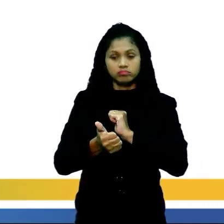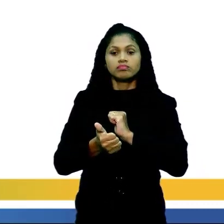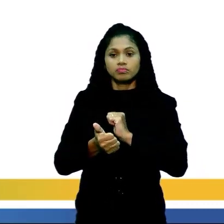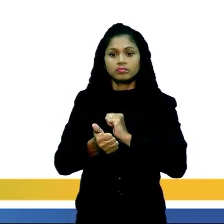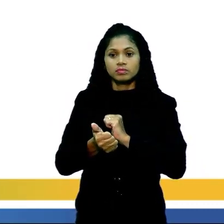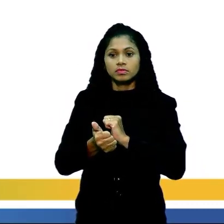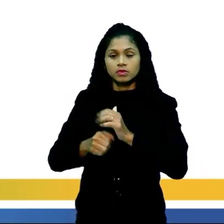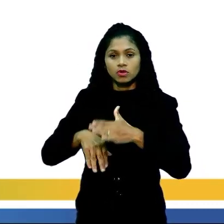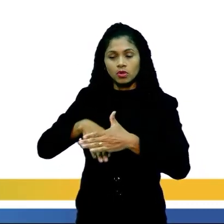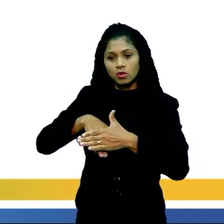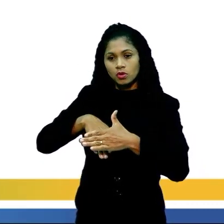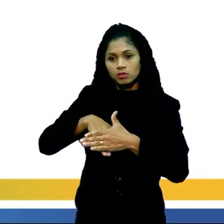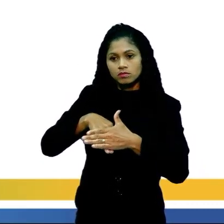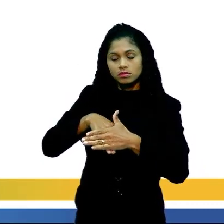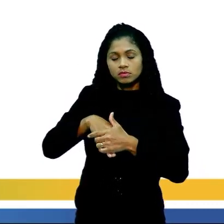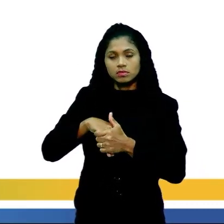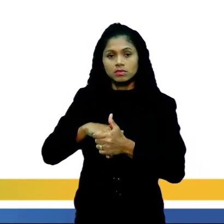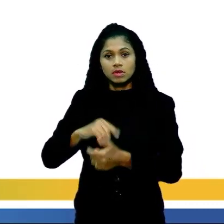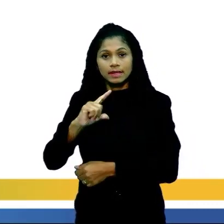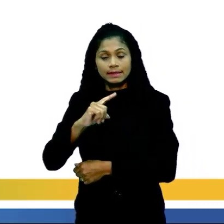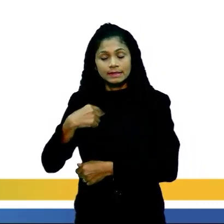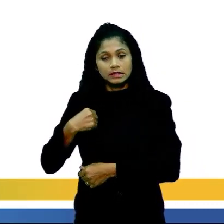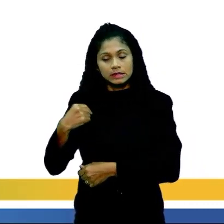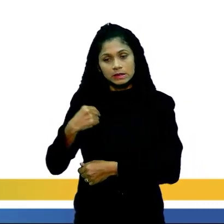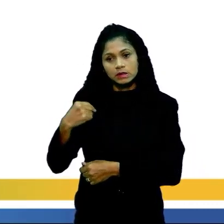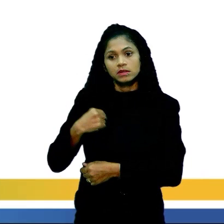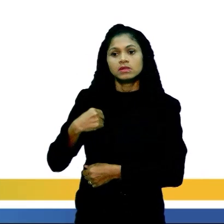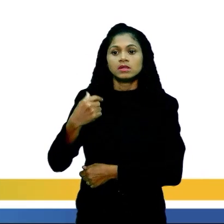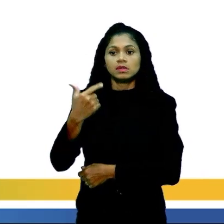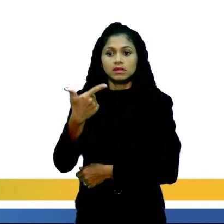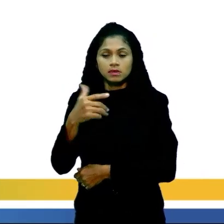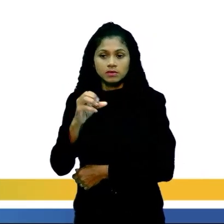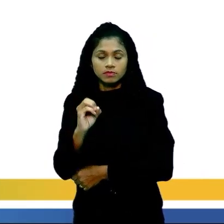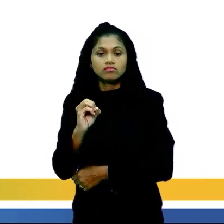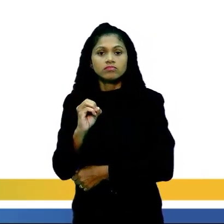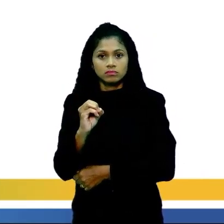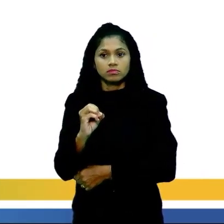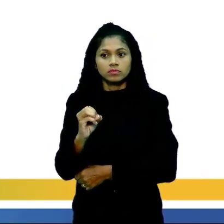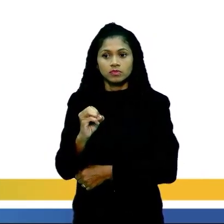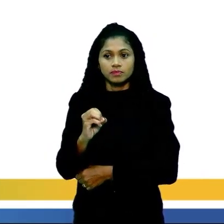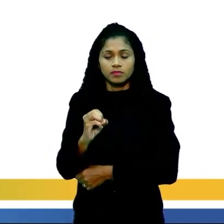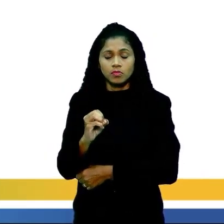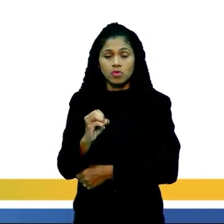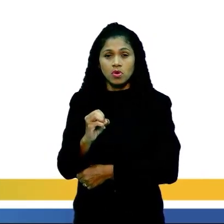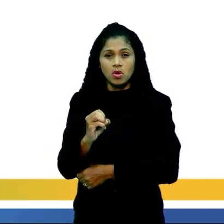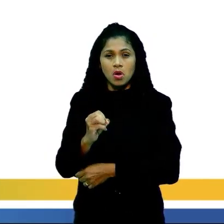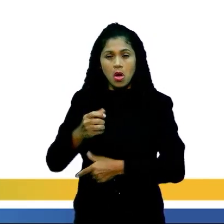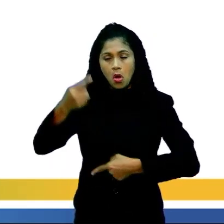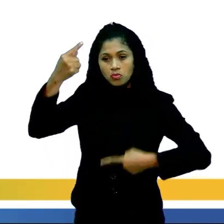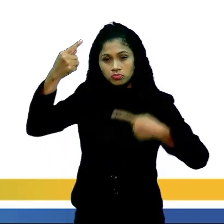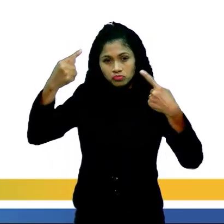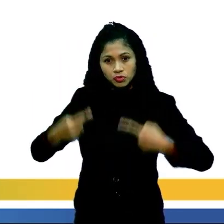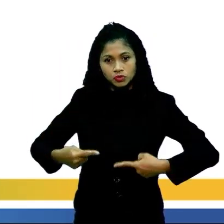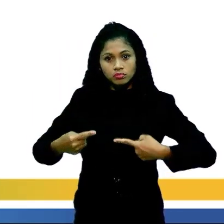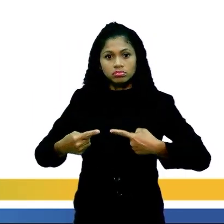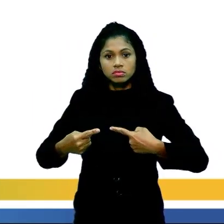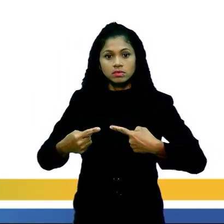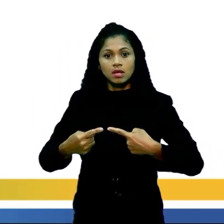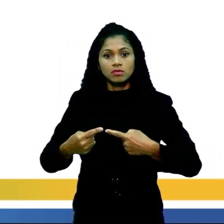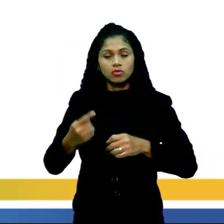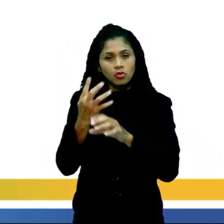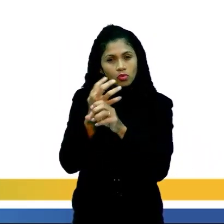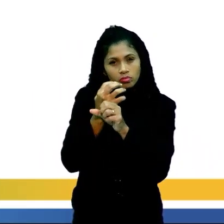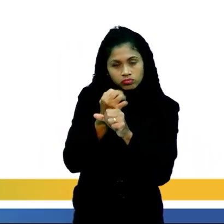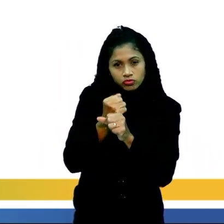composto por 20 times, é disputado no sistema de pontos corridos. Nesse